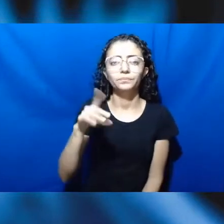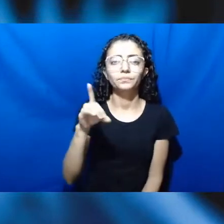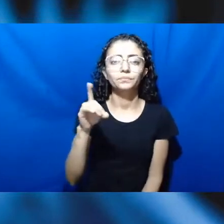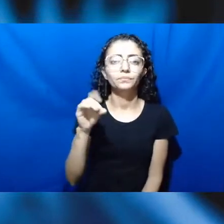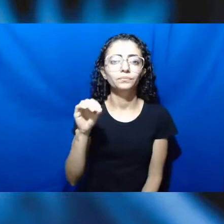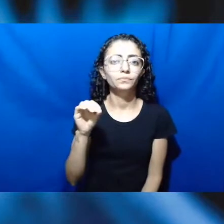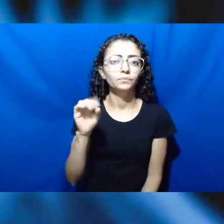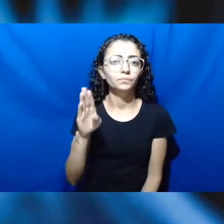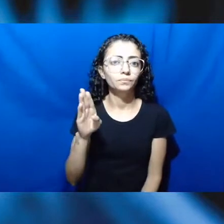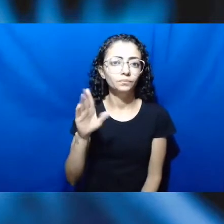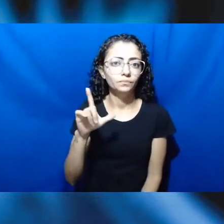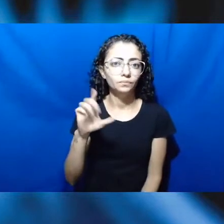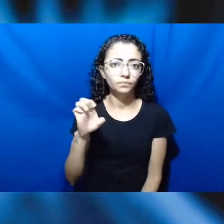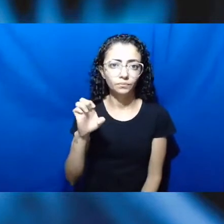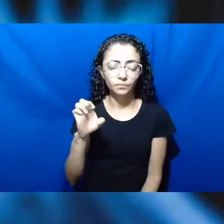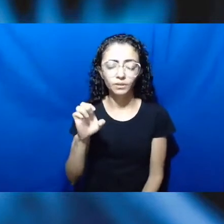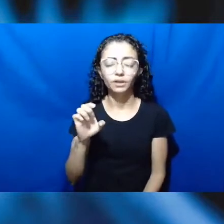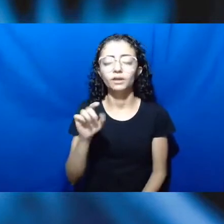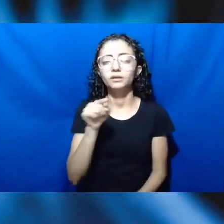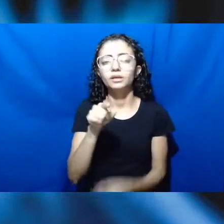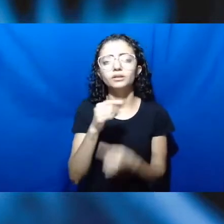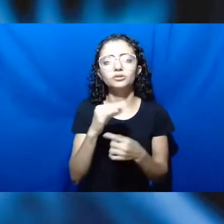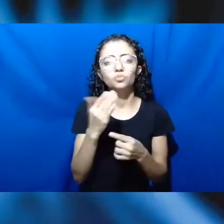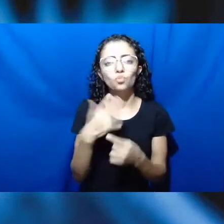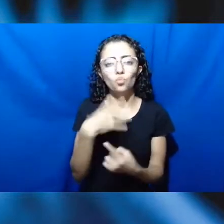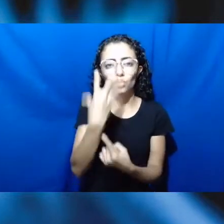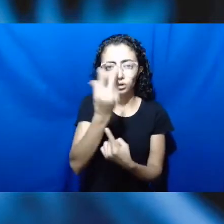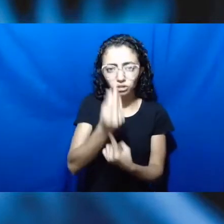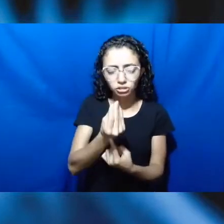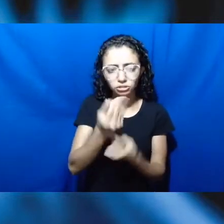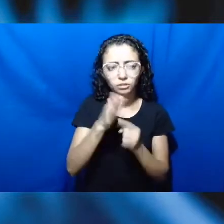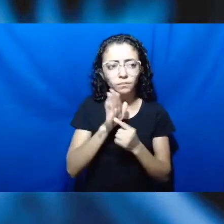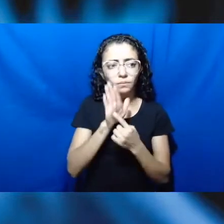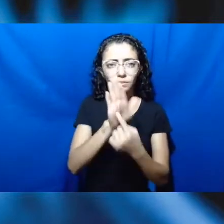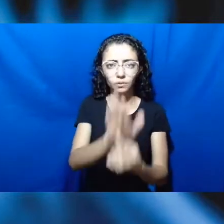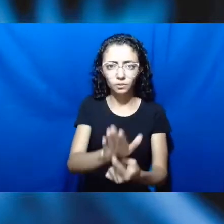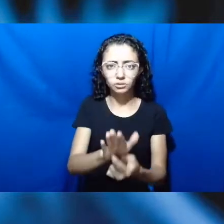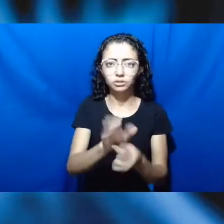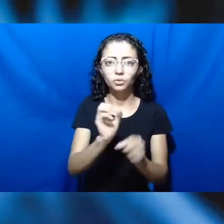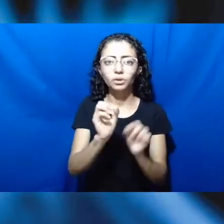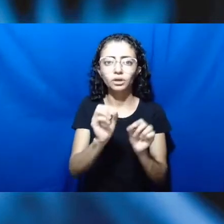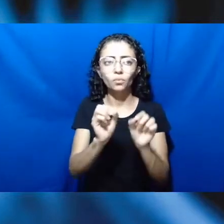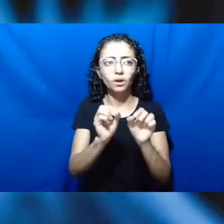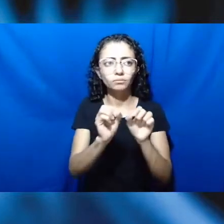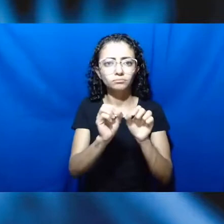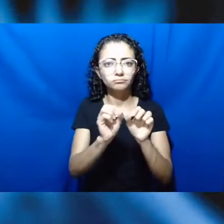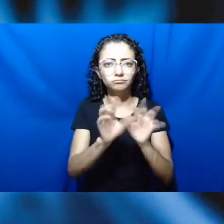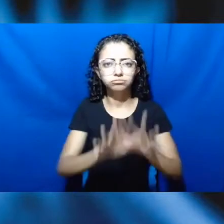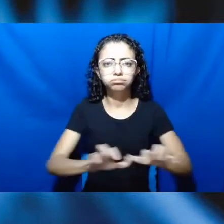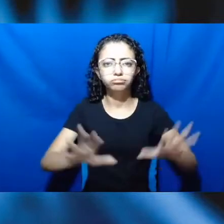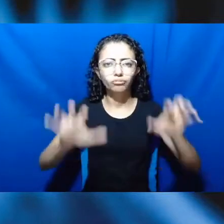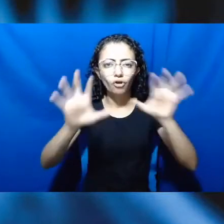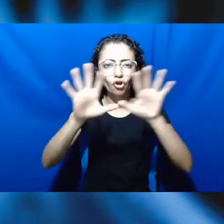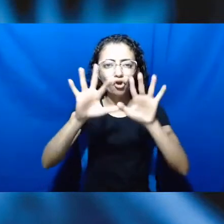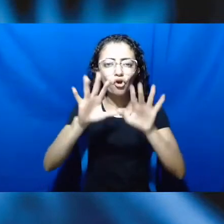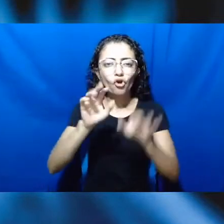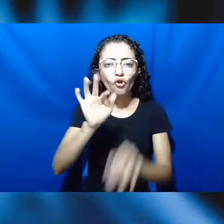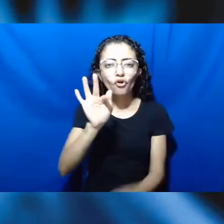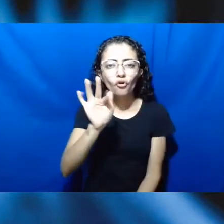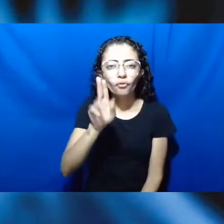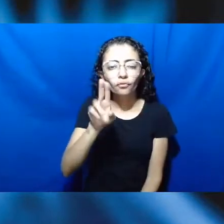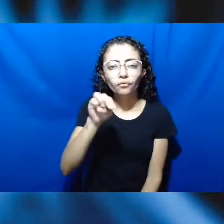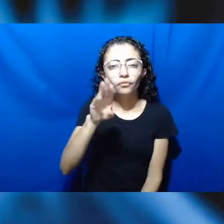no Nimbo Oxalá, né, que é aquela nuvem de fumaça maravilhosa que vocês viram. É um sinal